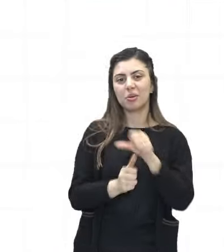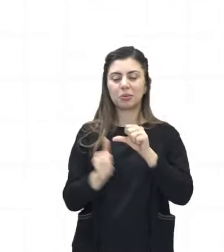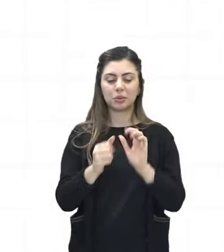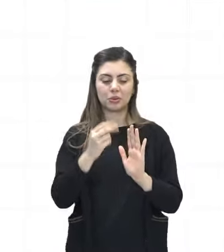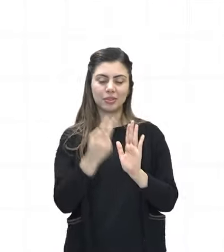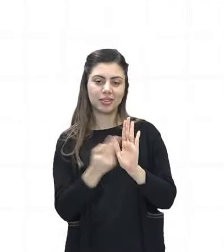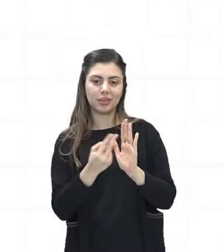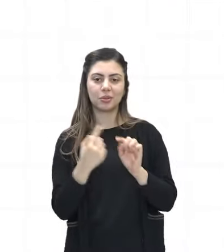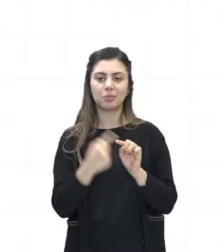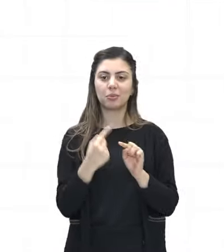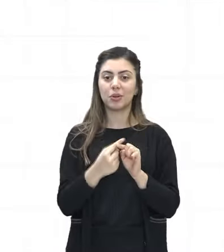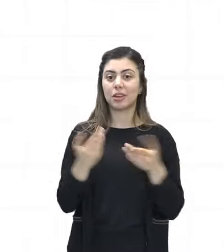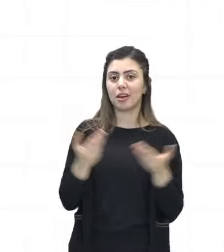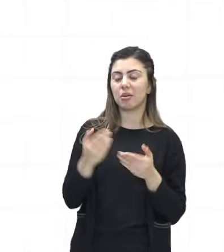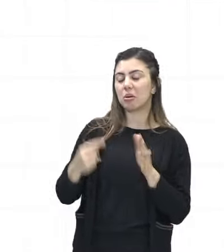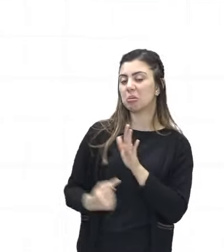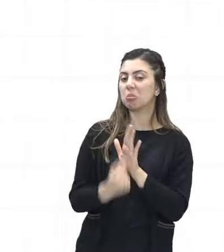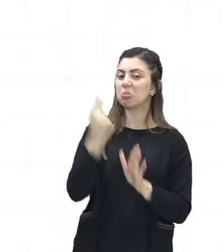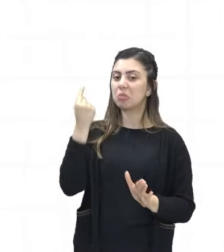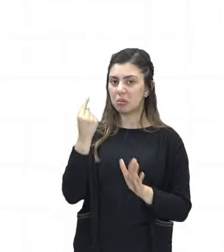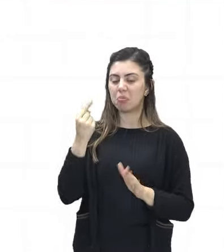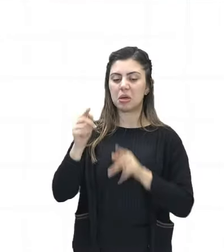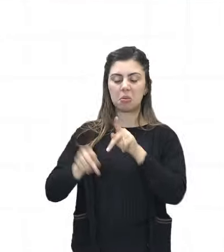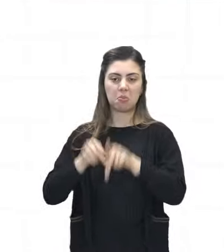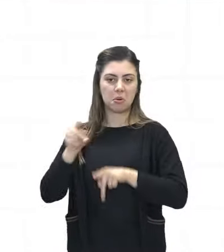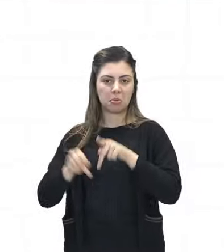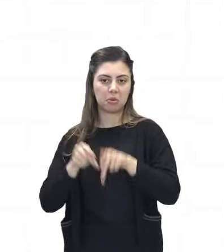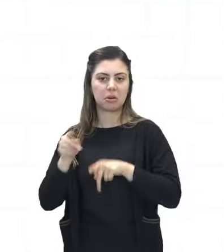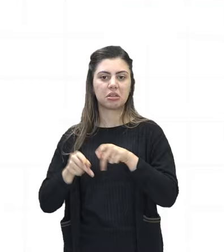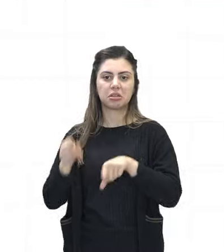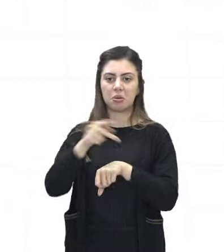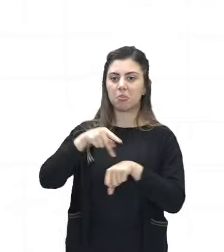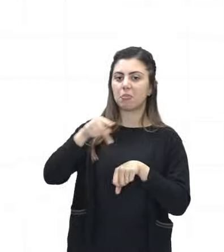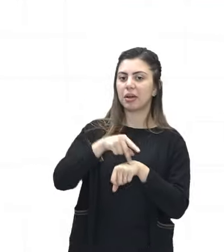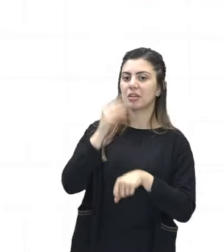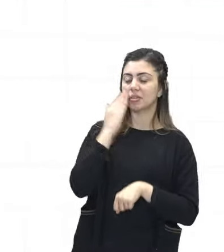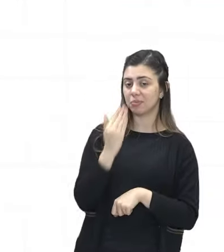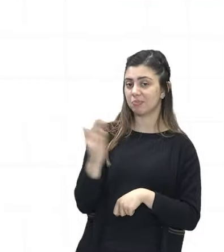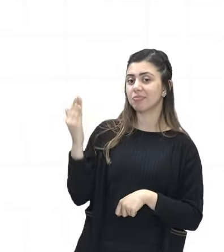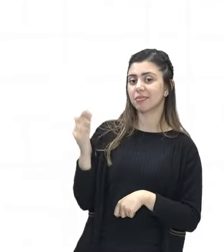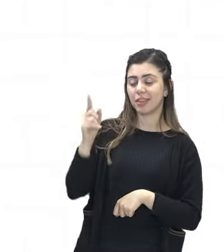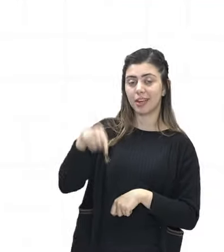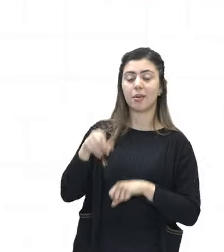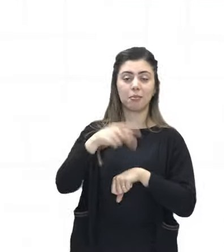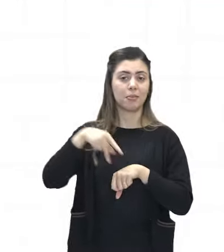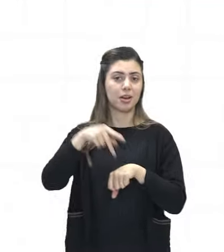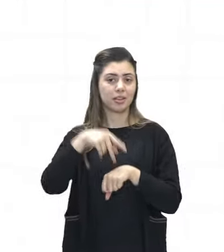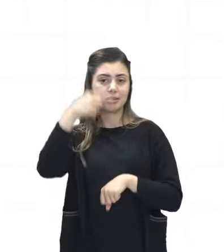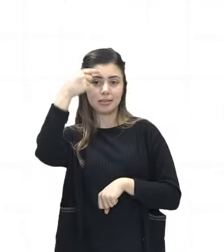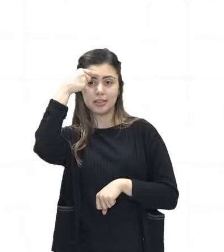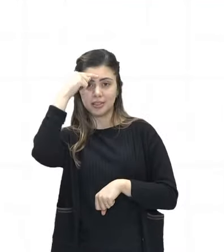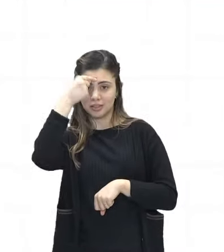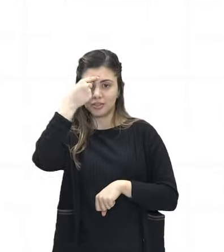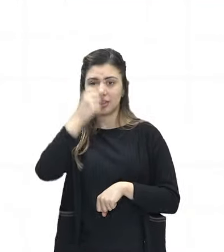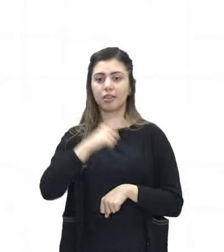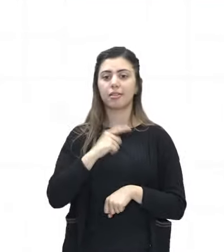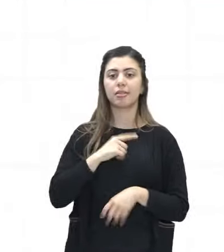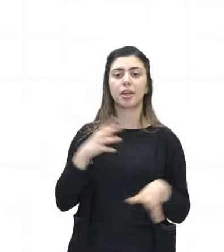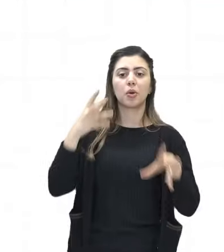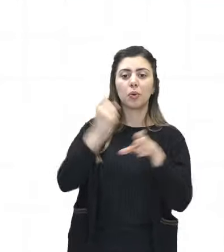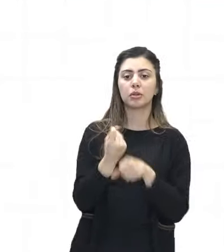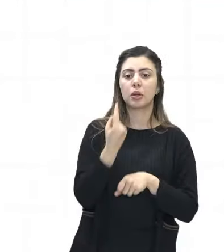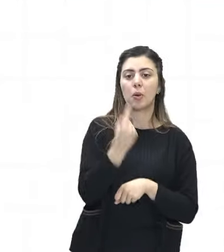o país que lidera aqui o ranking de país mais populoso do mundo que é a índia que tem 1 bilão 420